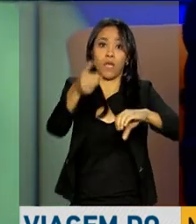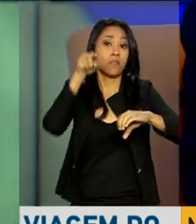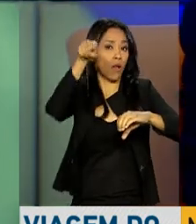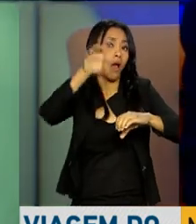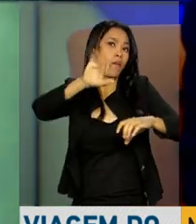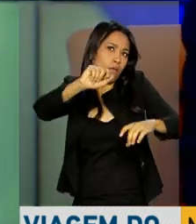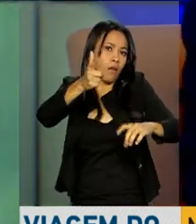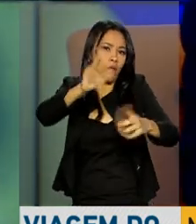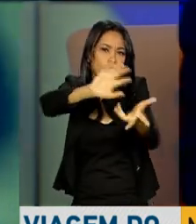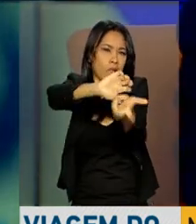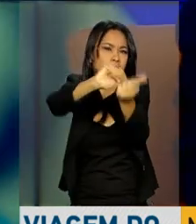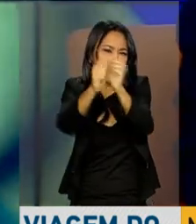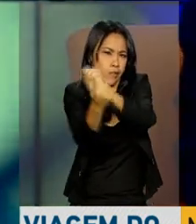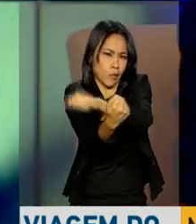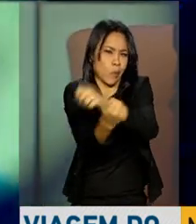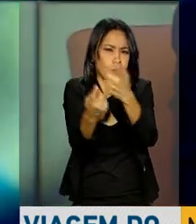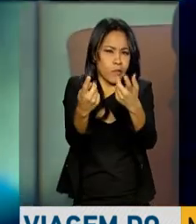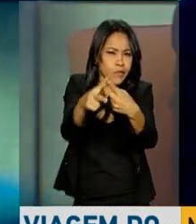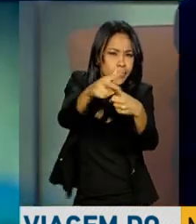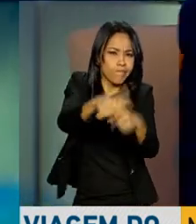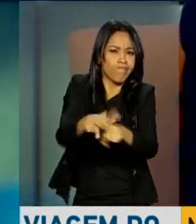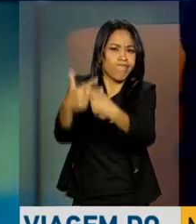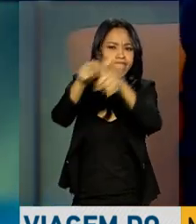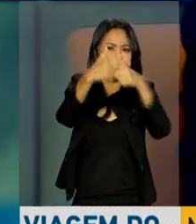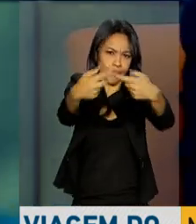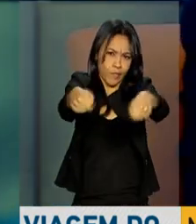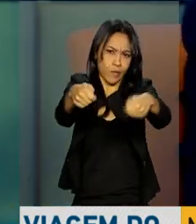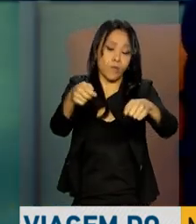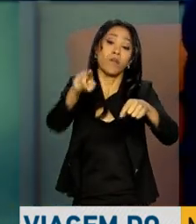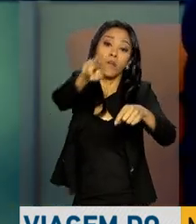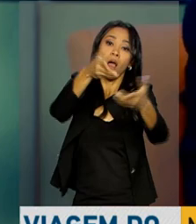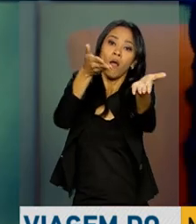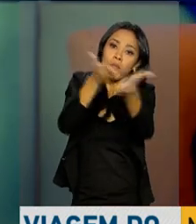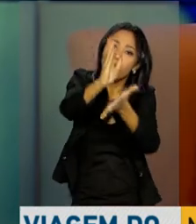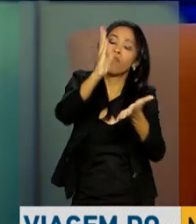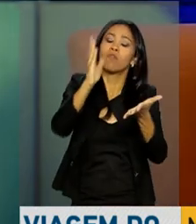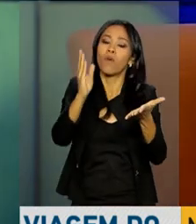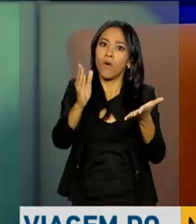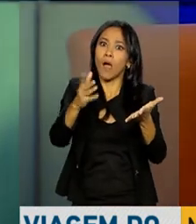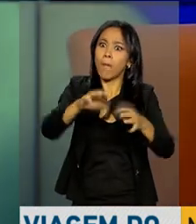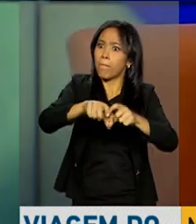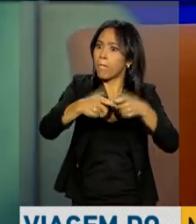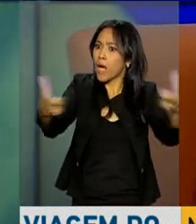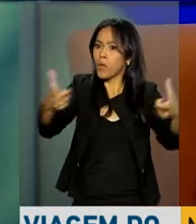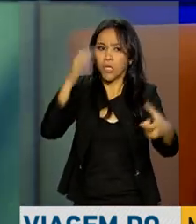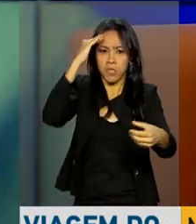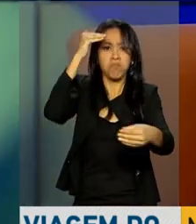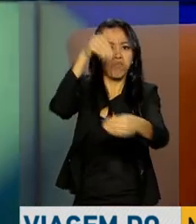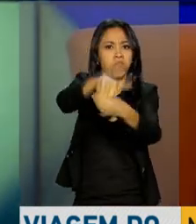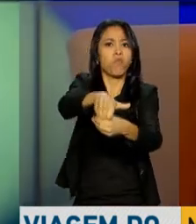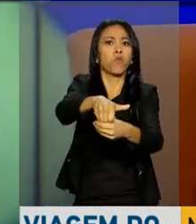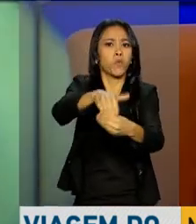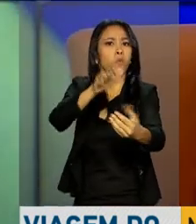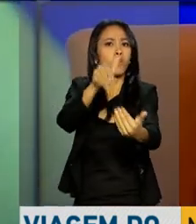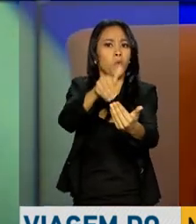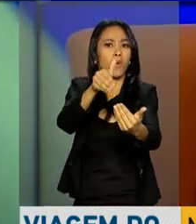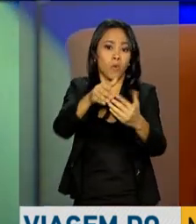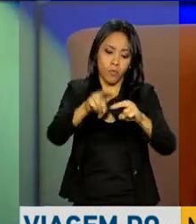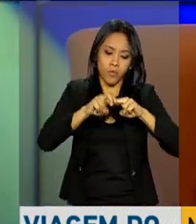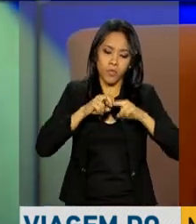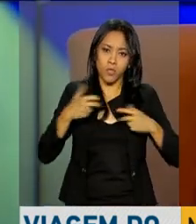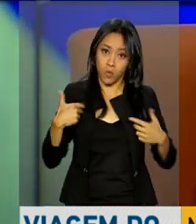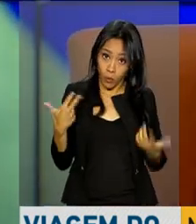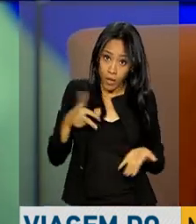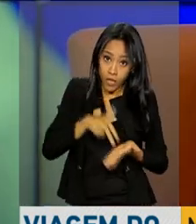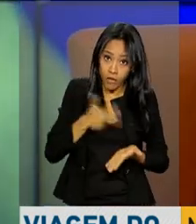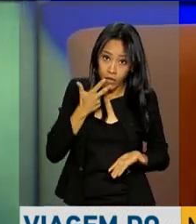as adaptações que deveria fazer e também foi aprovada por expressiva maioria. Portanto, estou aqui mencionando,